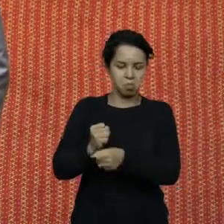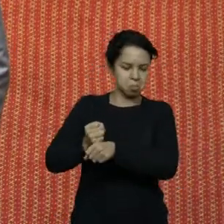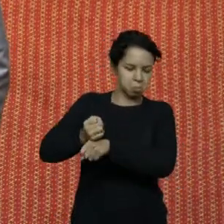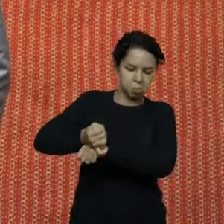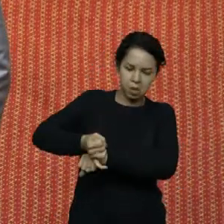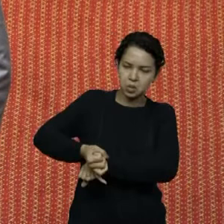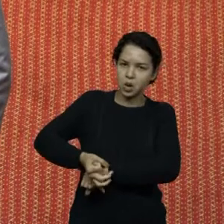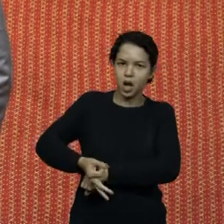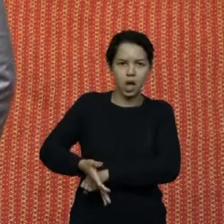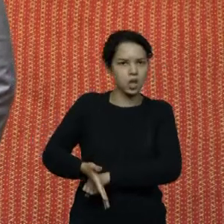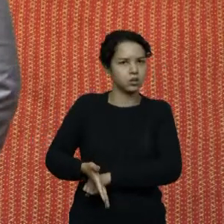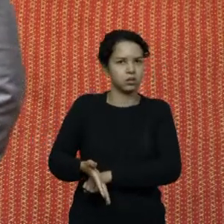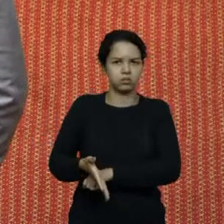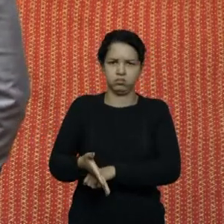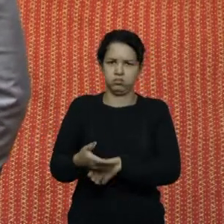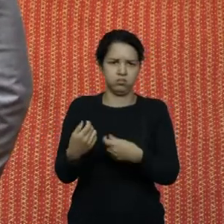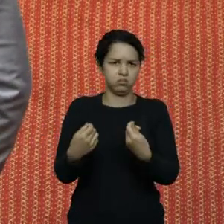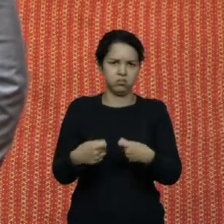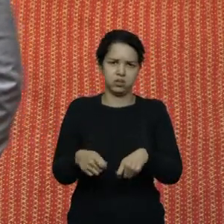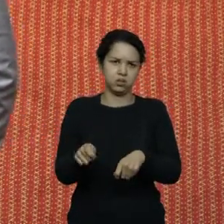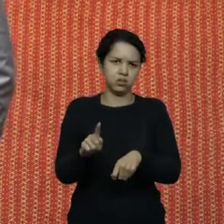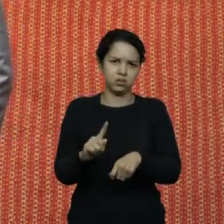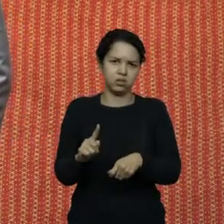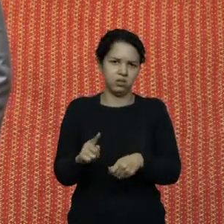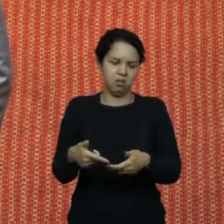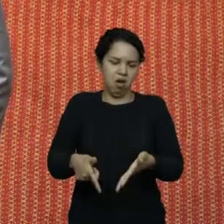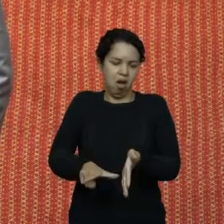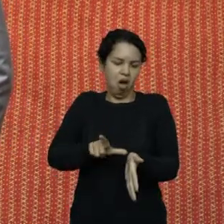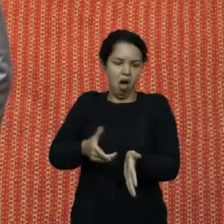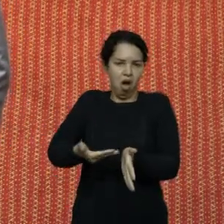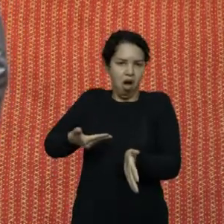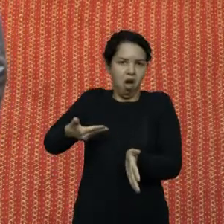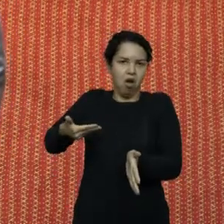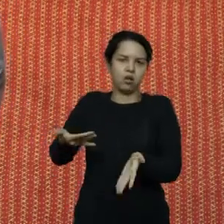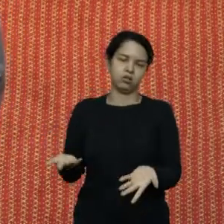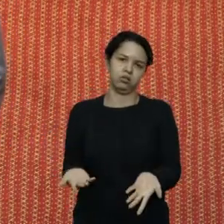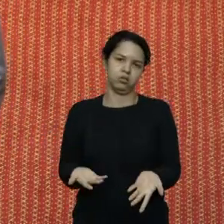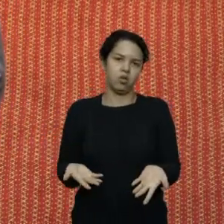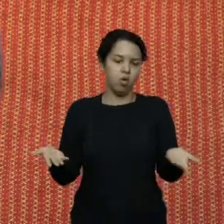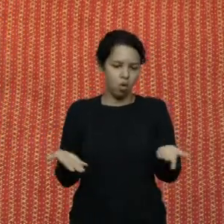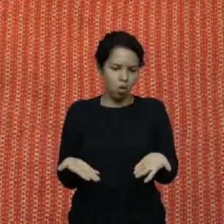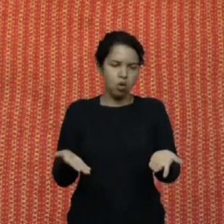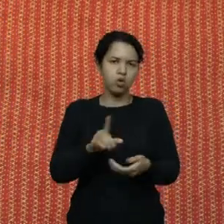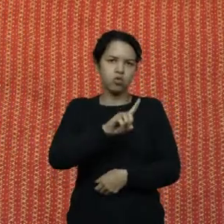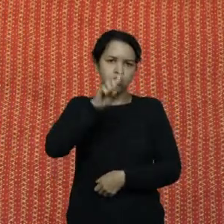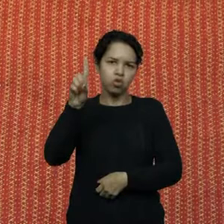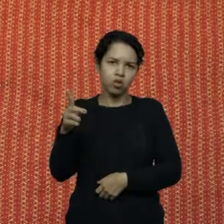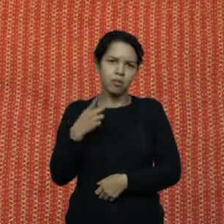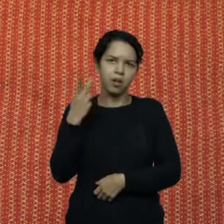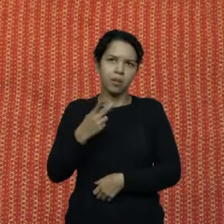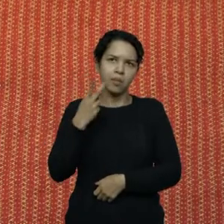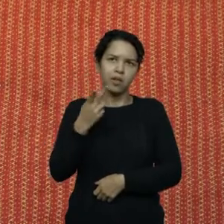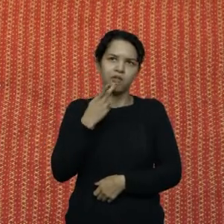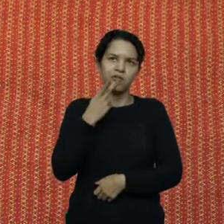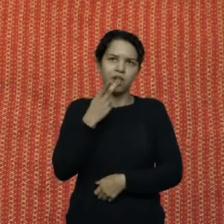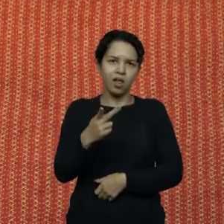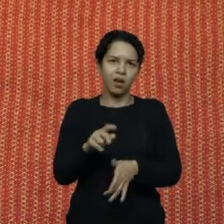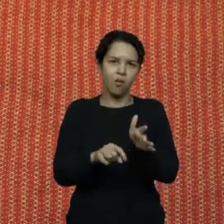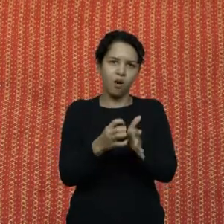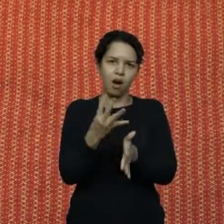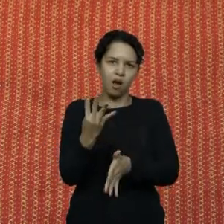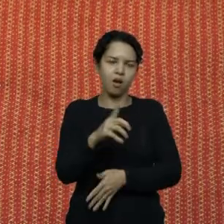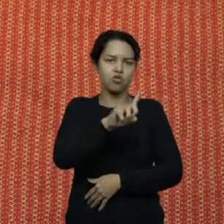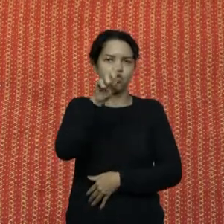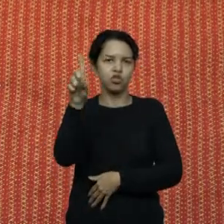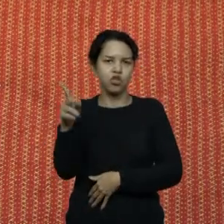fez outras vezes não precisa Isso está adiantando hoje era o dia do Parlamento falar aqui a quatro vezes é o